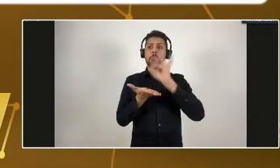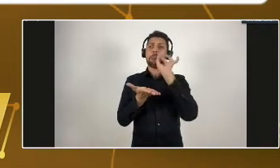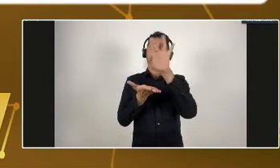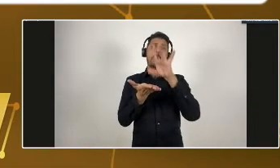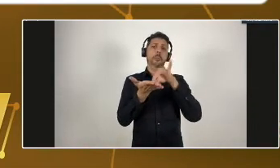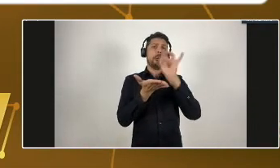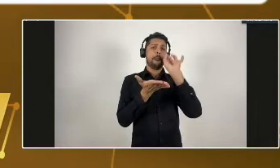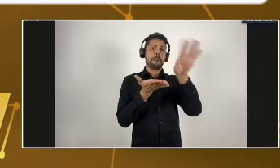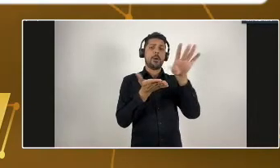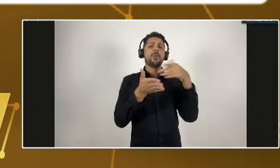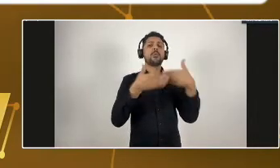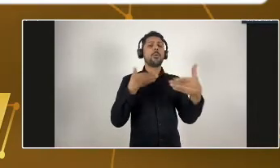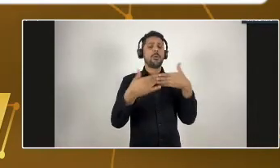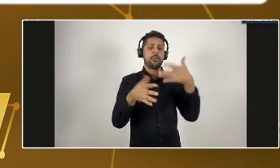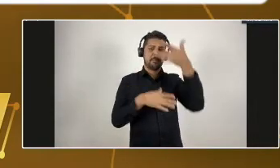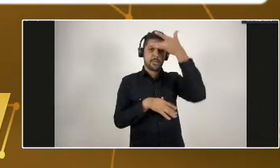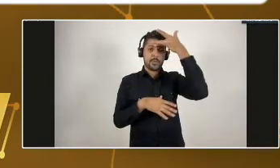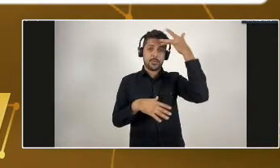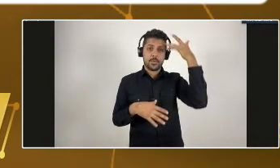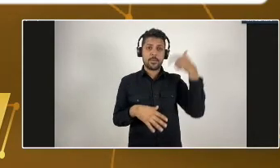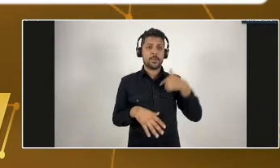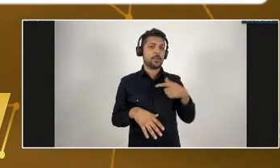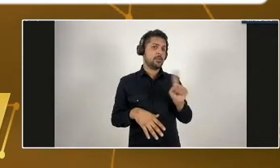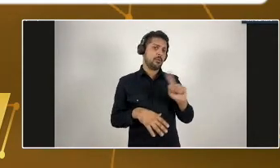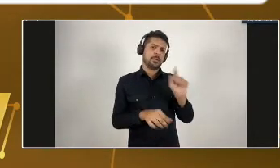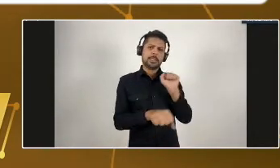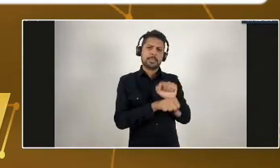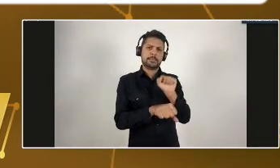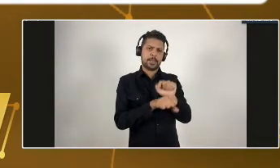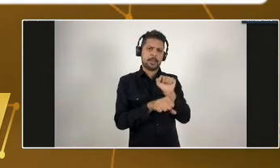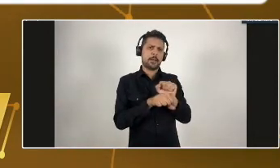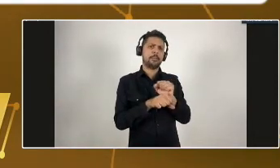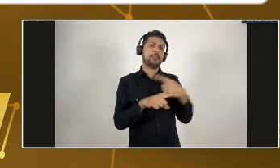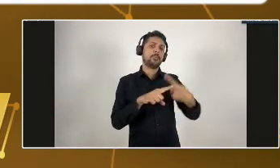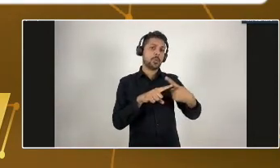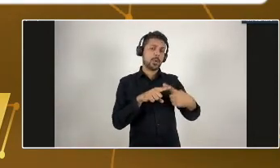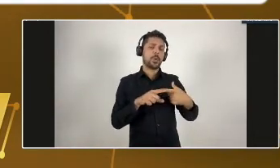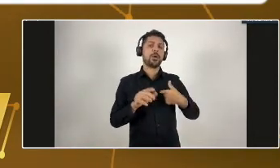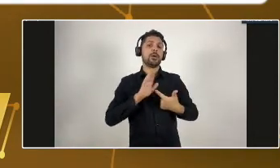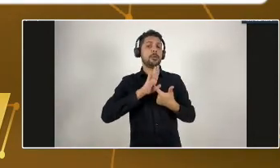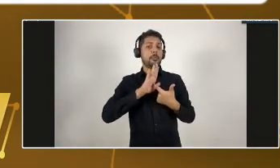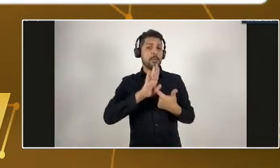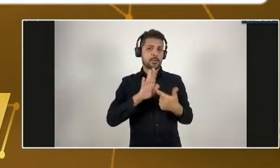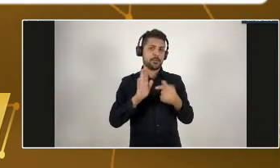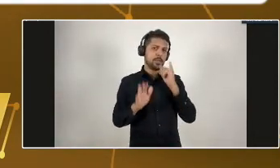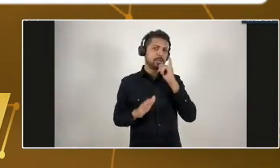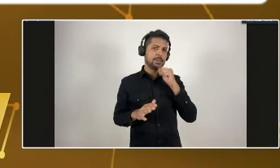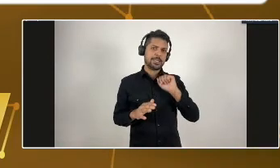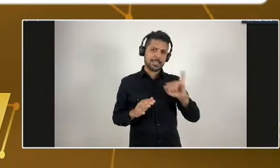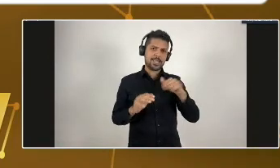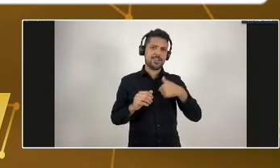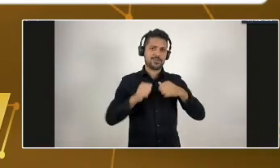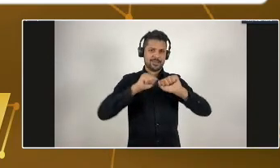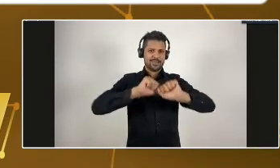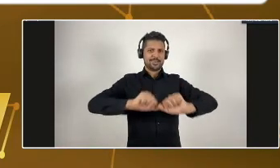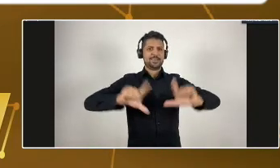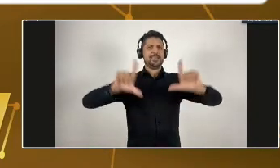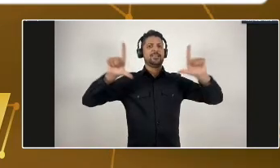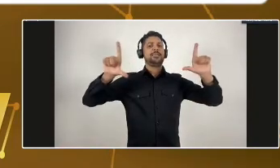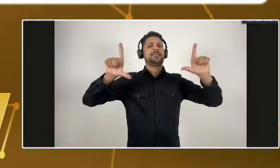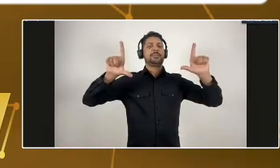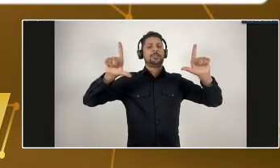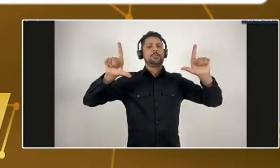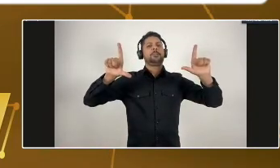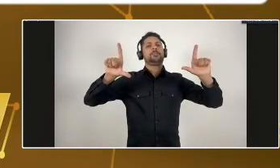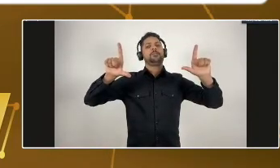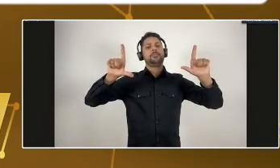Aqui eu não vou esperar, gente, toda a impressão, porque eu quero mostrar aqui para vocês. Se eu fosse abrir, né, eu posso estar abrindo aqui para vocês verem.